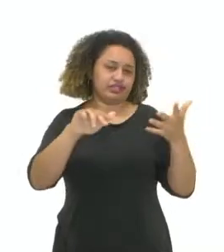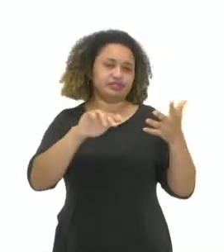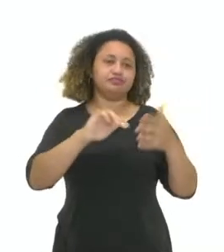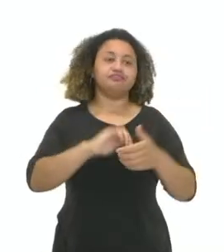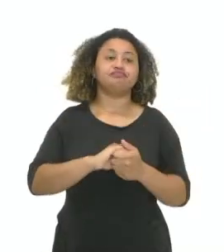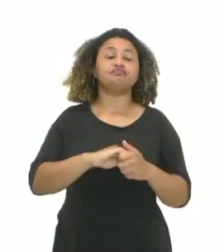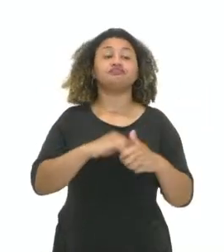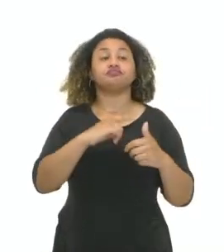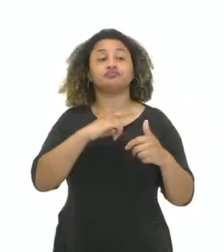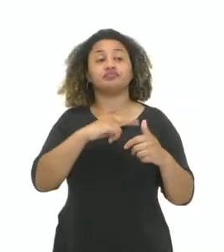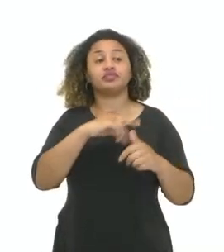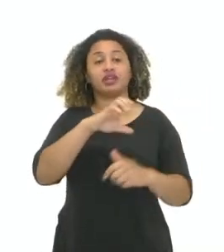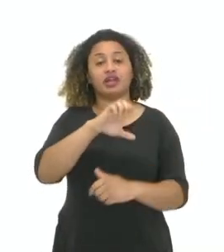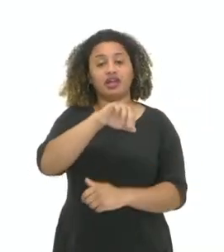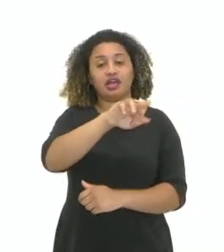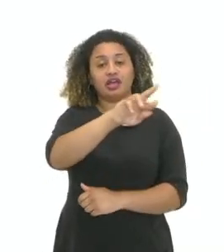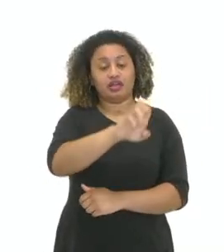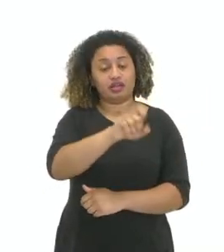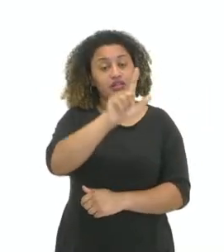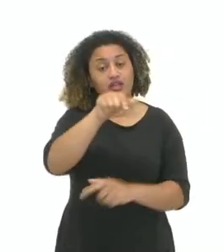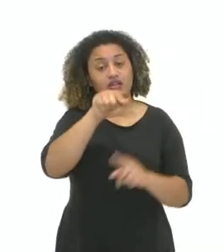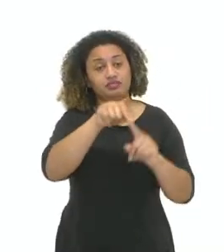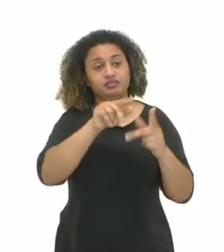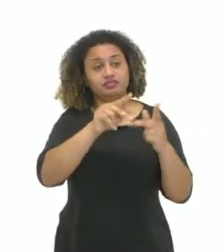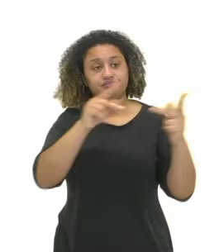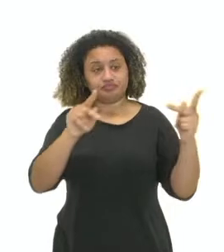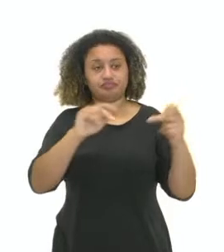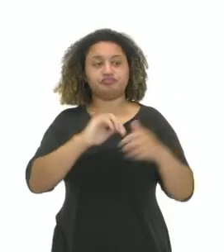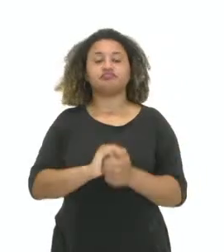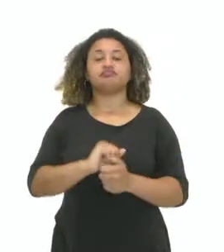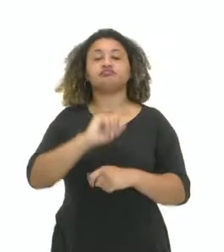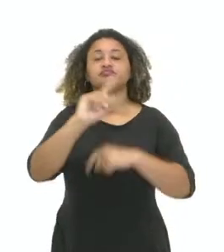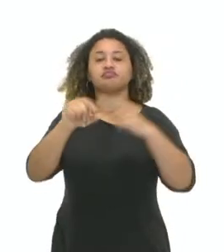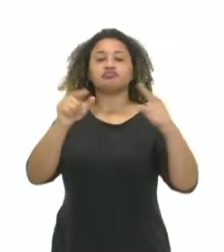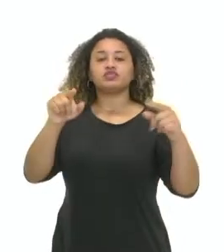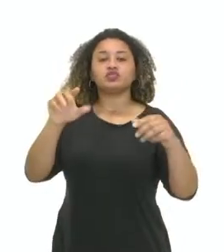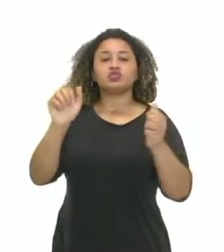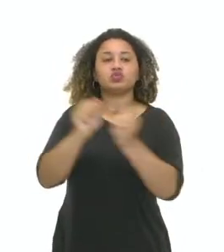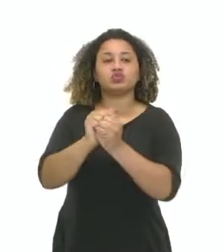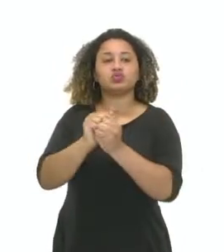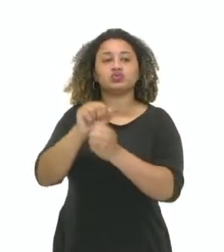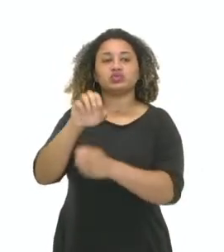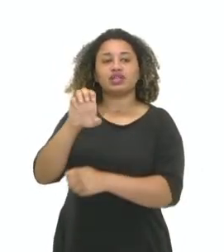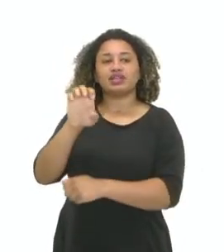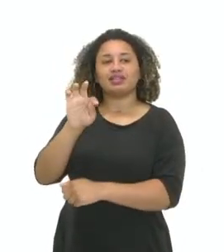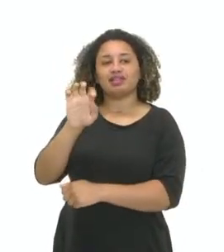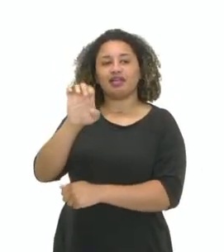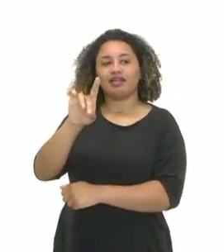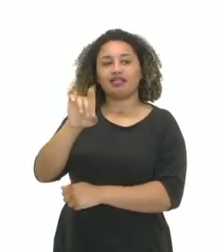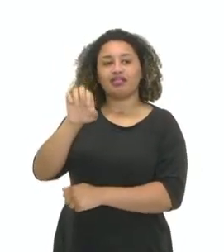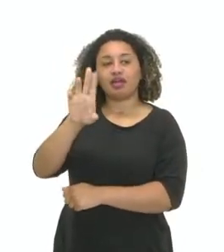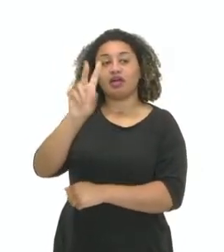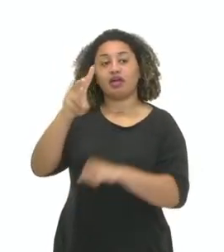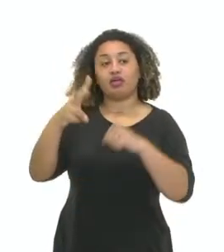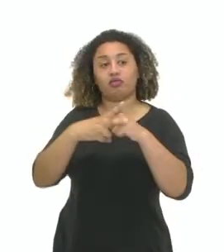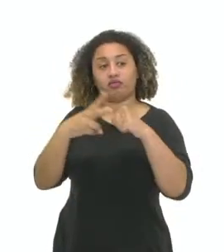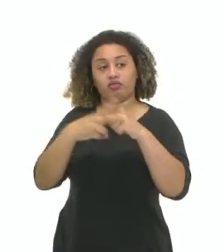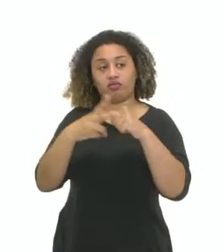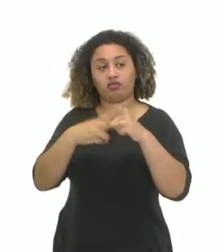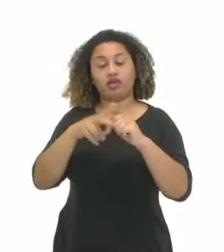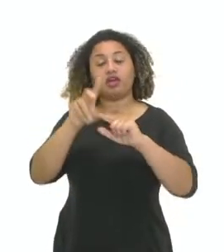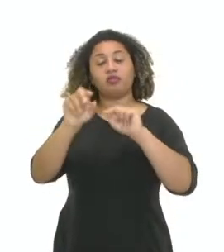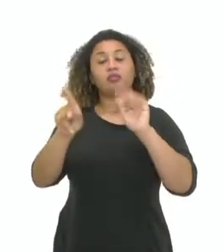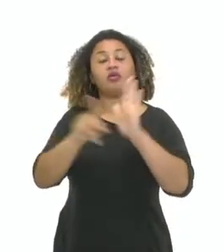nós temos a preposição entre. E a soma com tender, que é verbo no gerúndio vindo